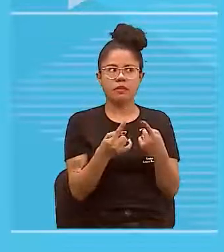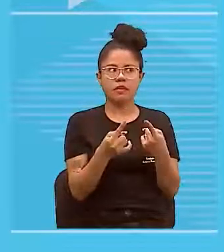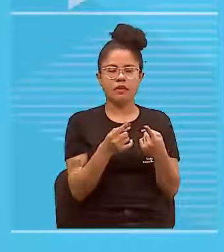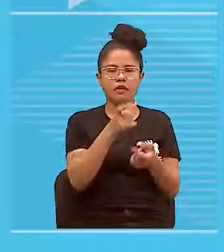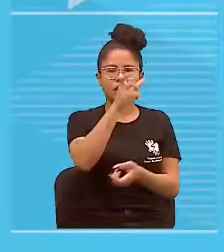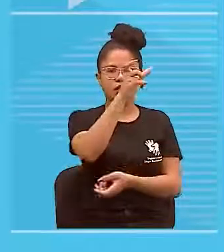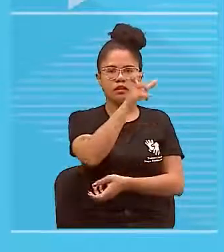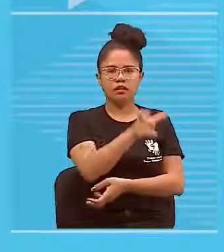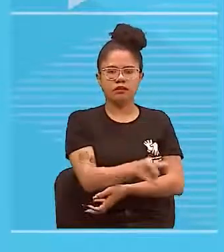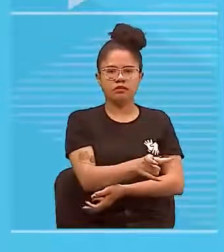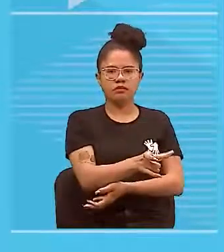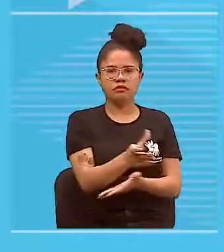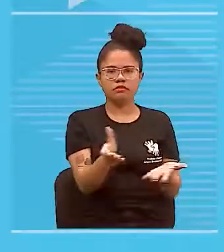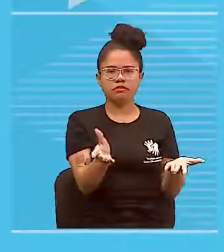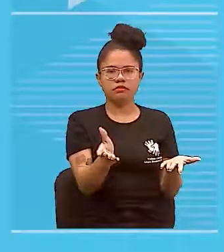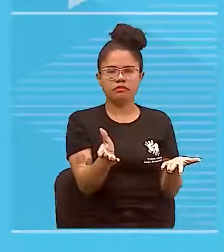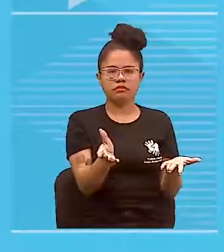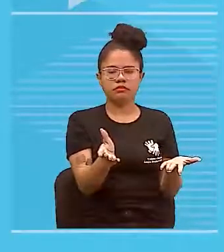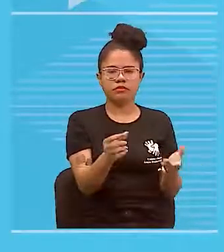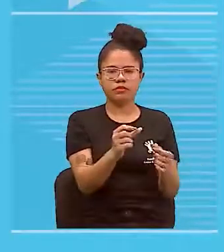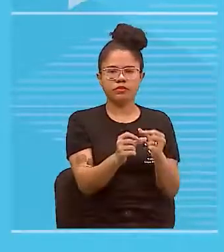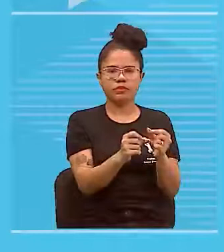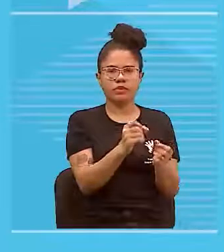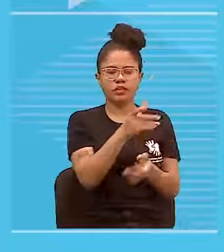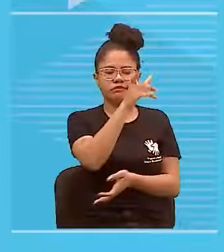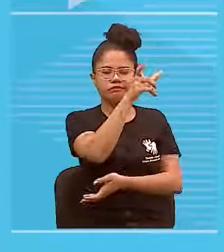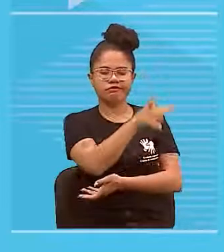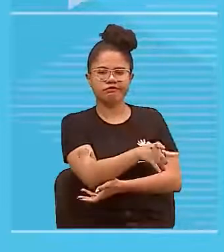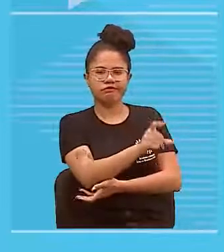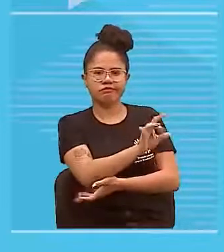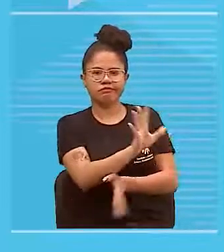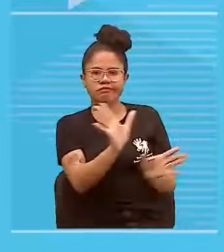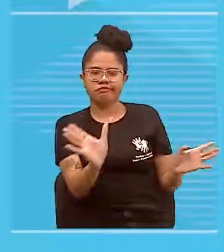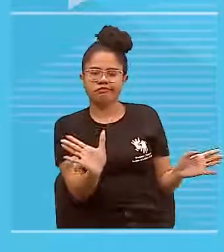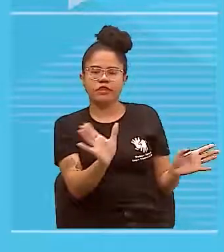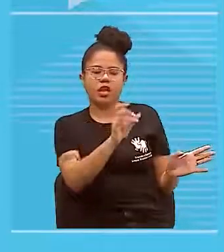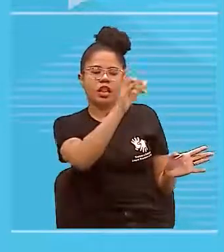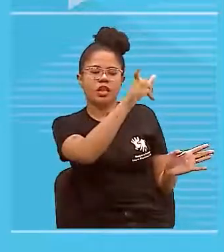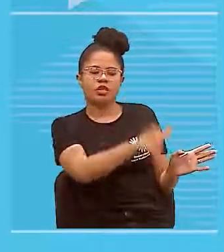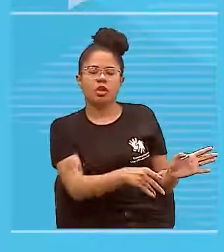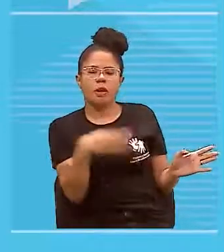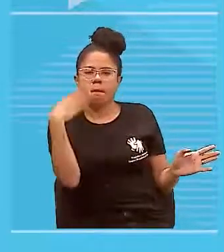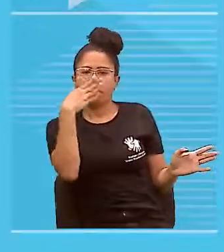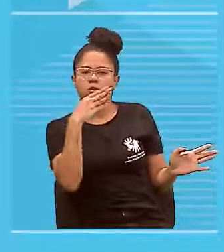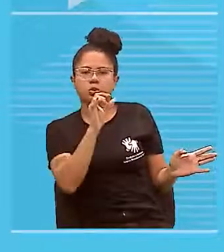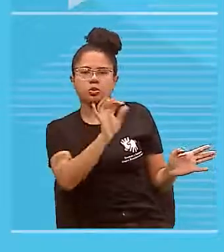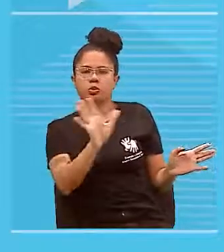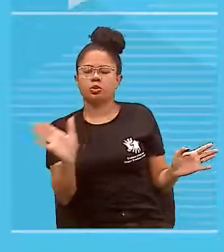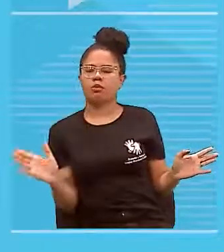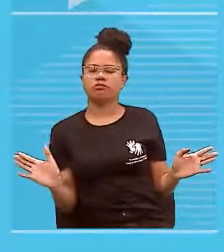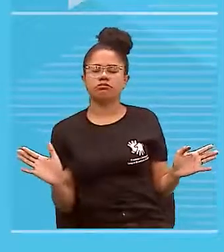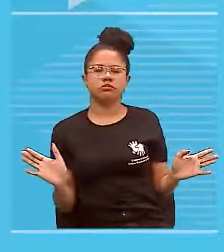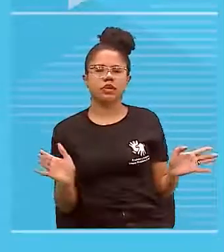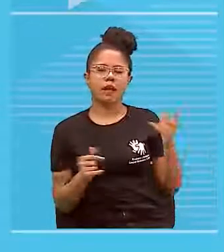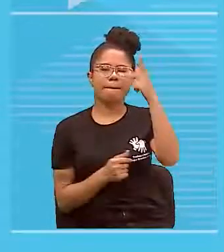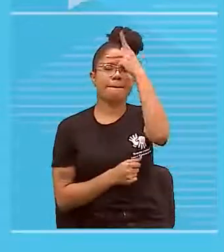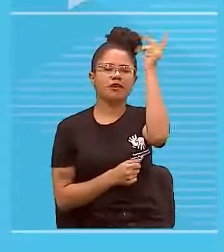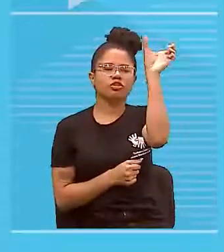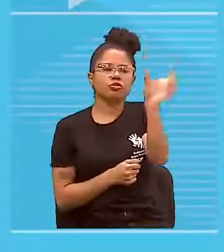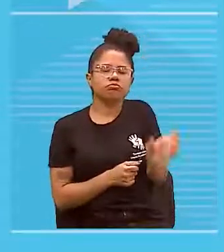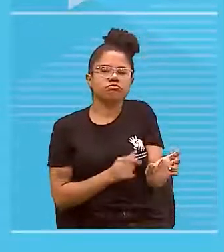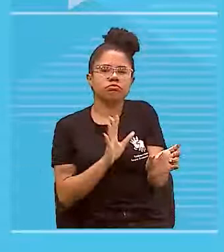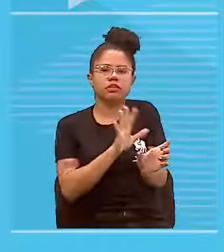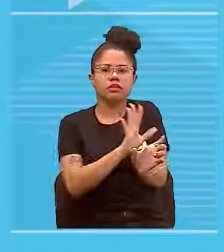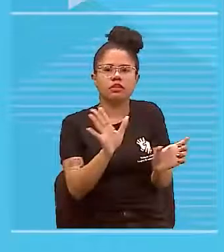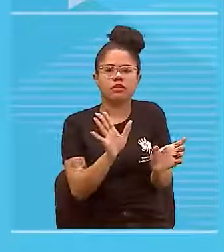o pobre é o ser humano que é pobre aí não é a qualificação